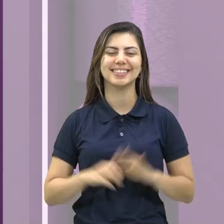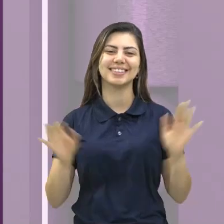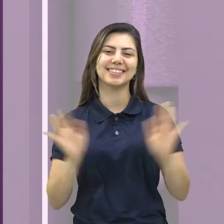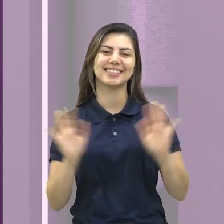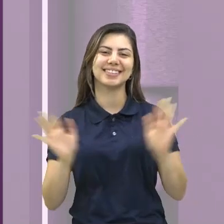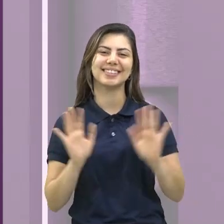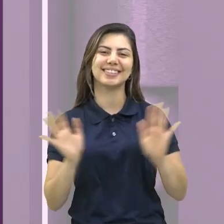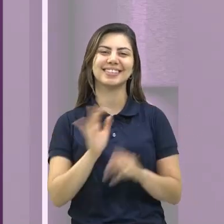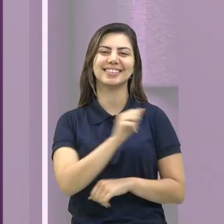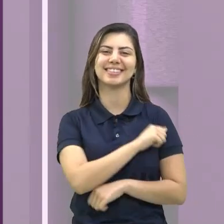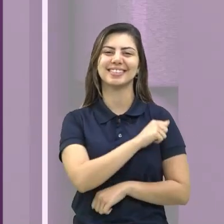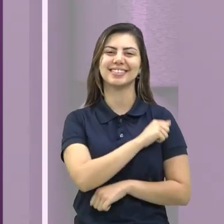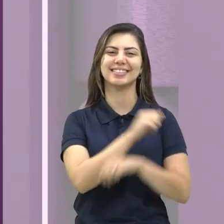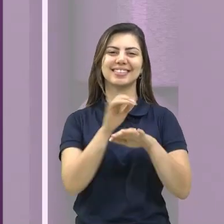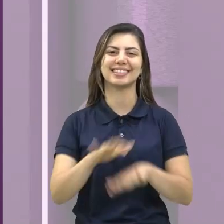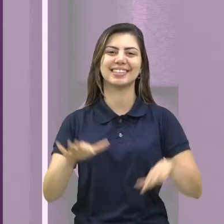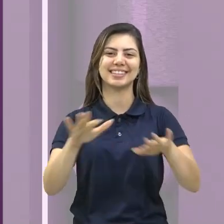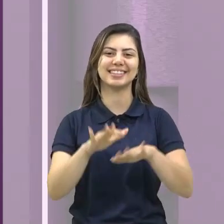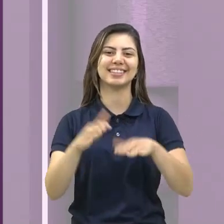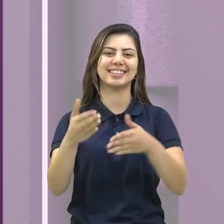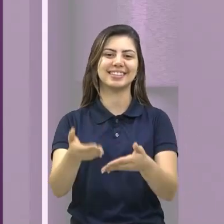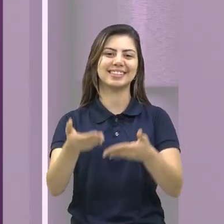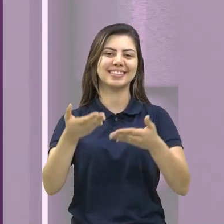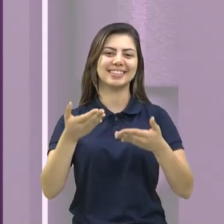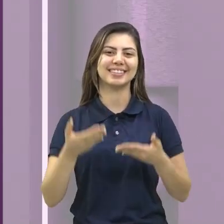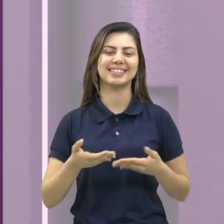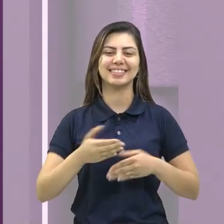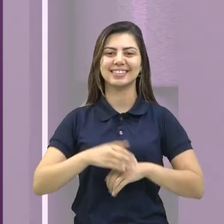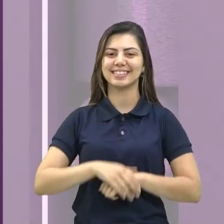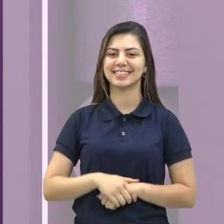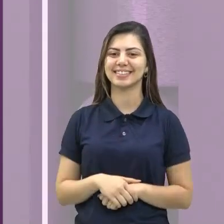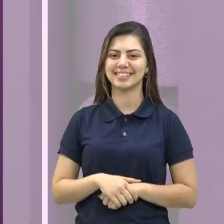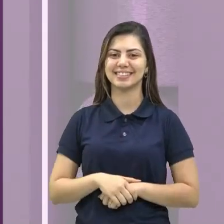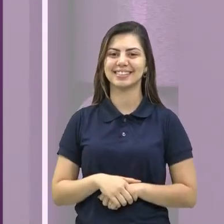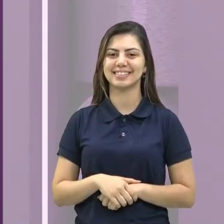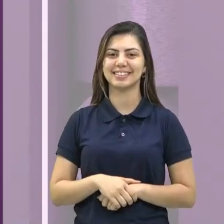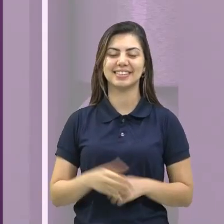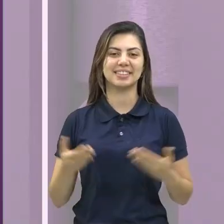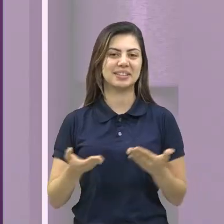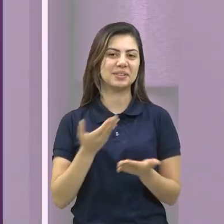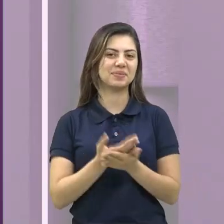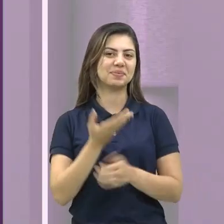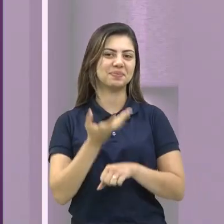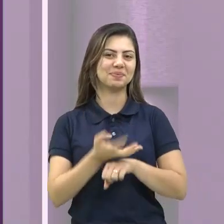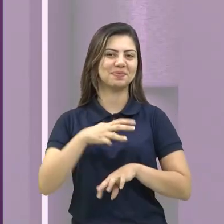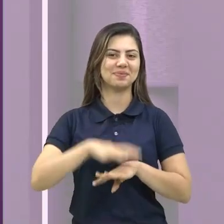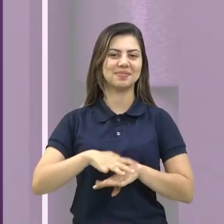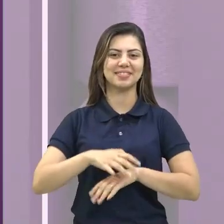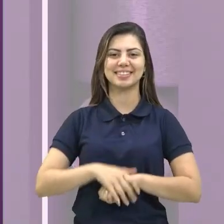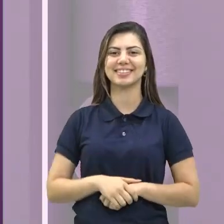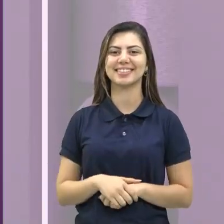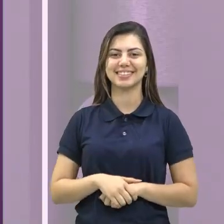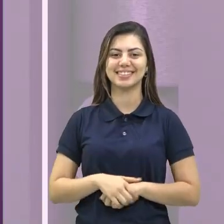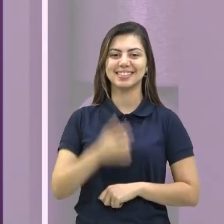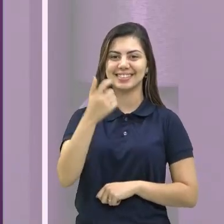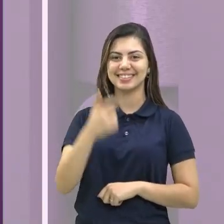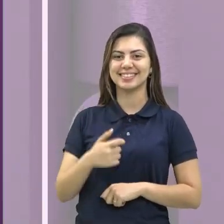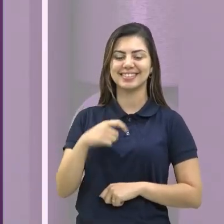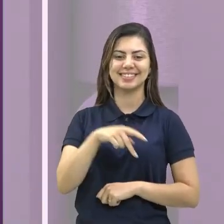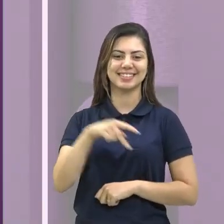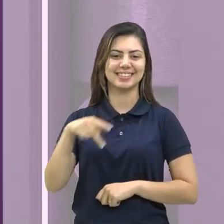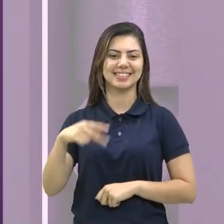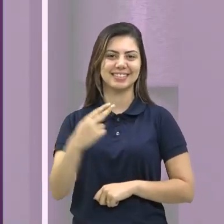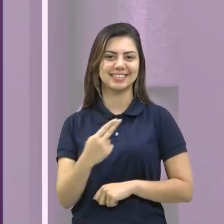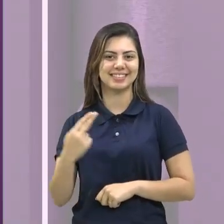Olá, meus queridos alunos e alunas. Sejam todos muito bem-vindos, muito bem-vindas para mais uma aula de matemática. Aqui comigo, ó, professor